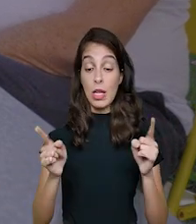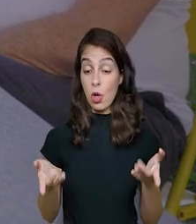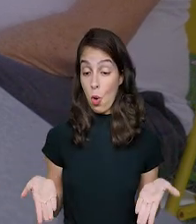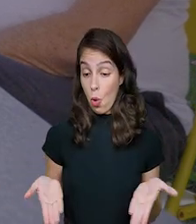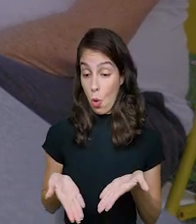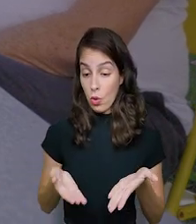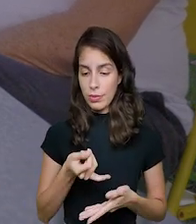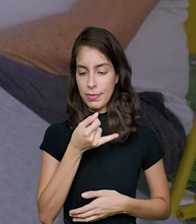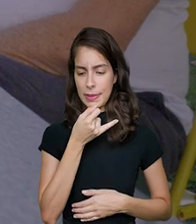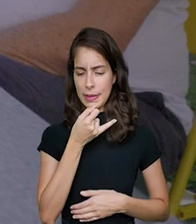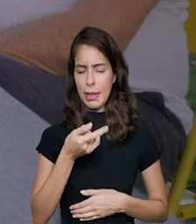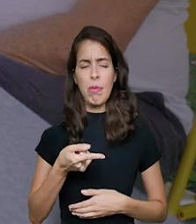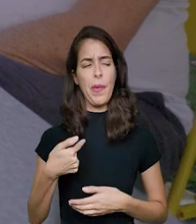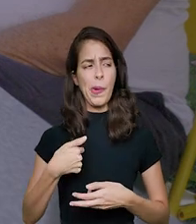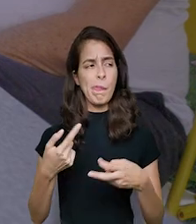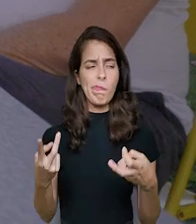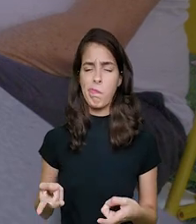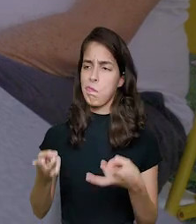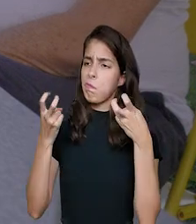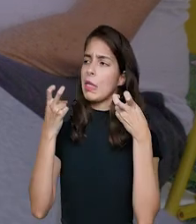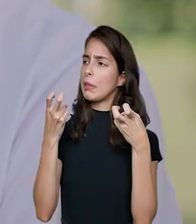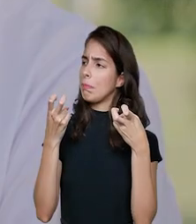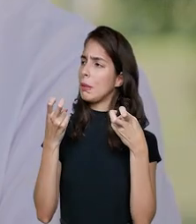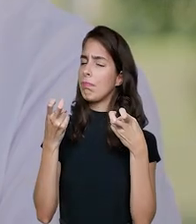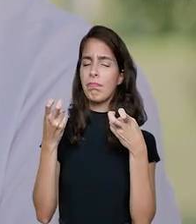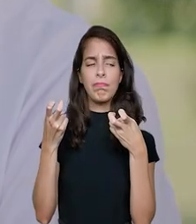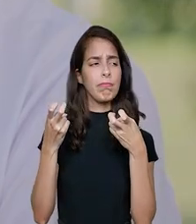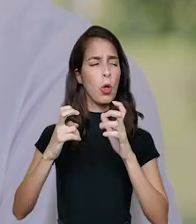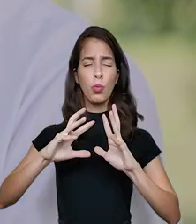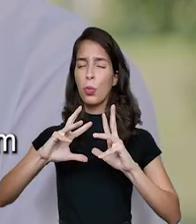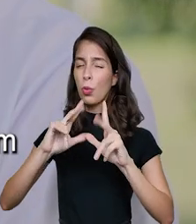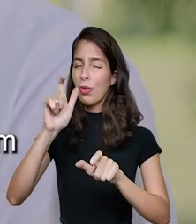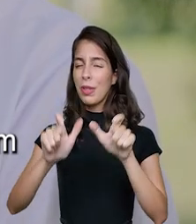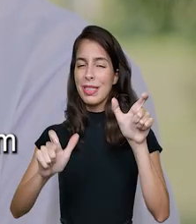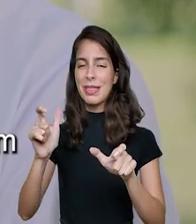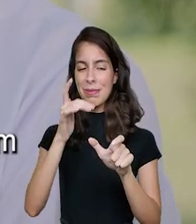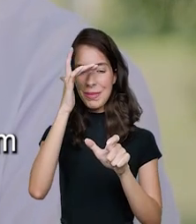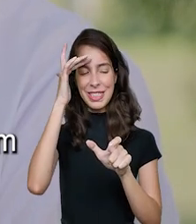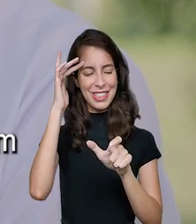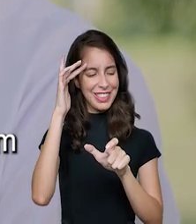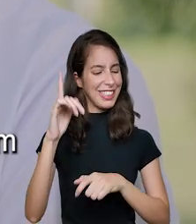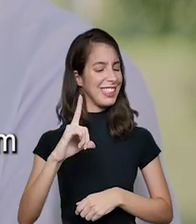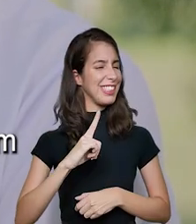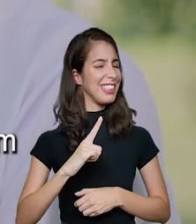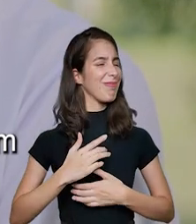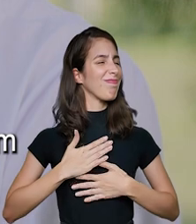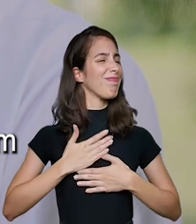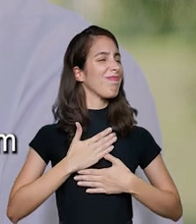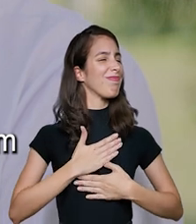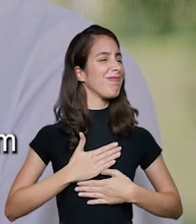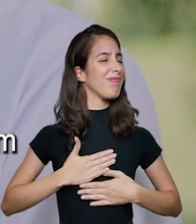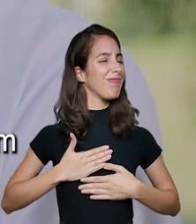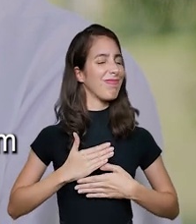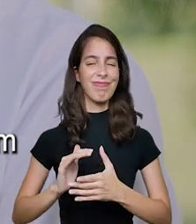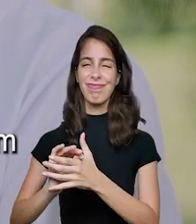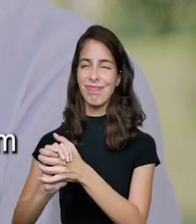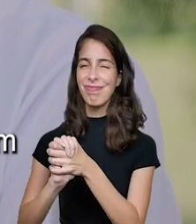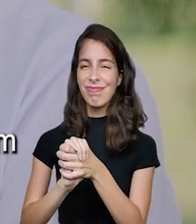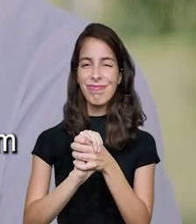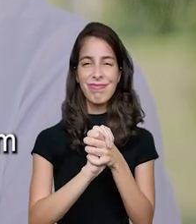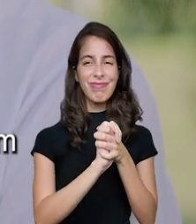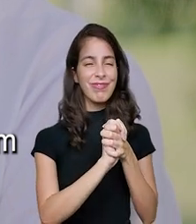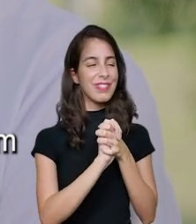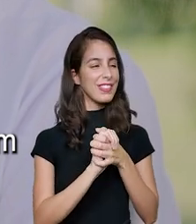por exemplo eu percebi que as pessoas estão todas dando bom dia uma para as outras né as pessoas estão